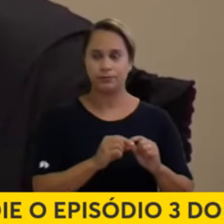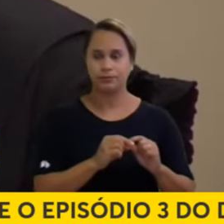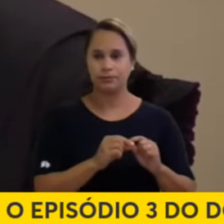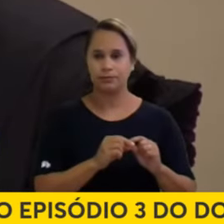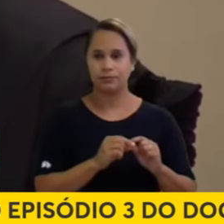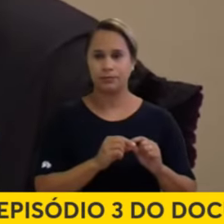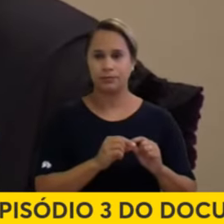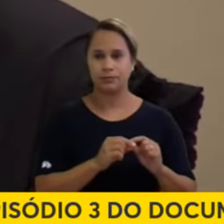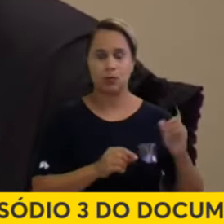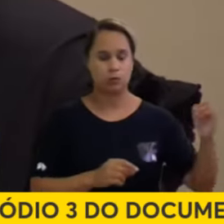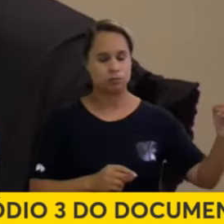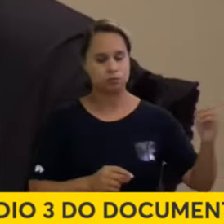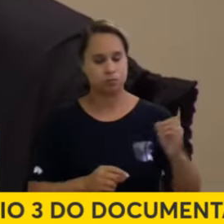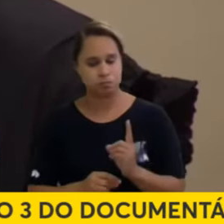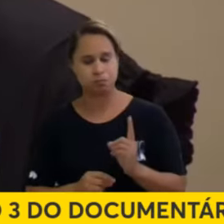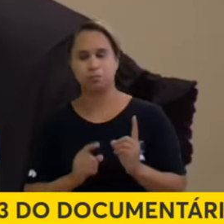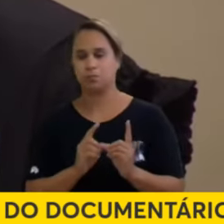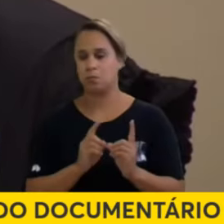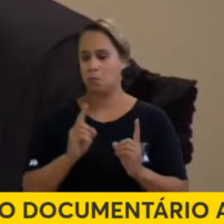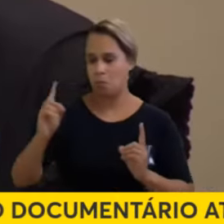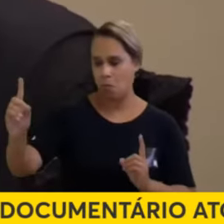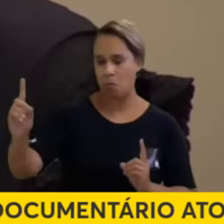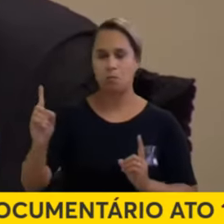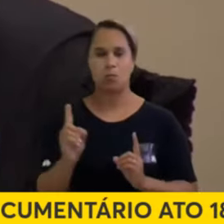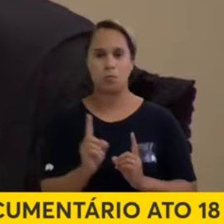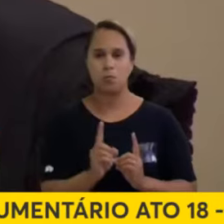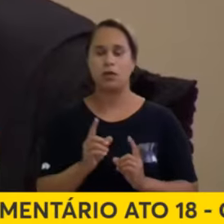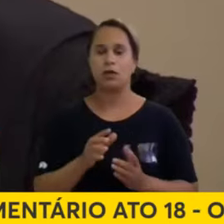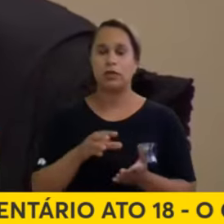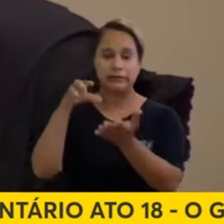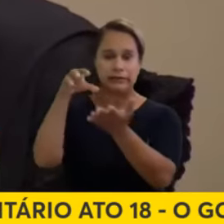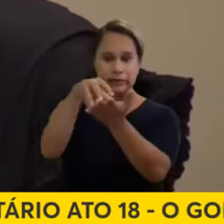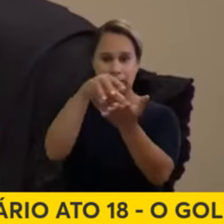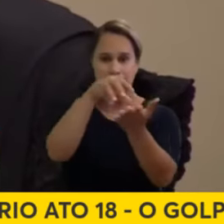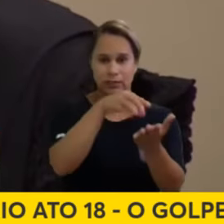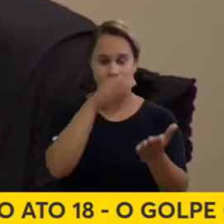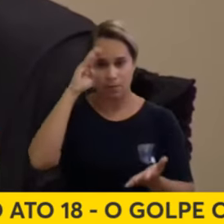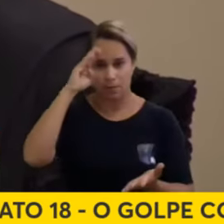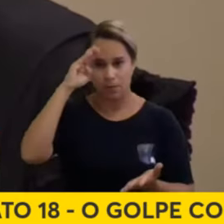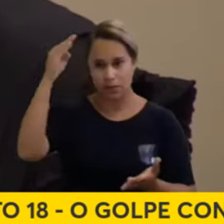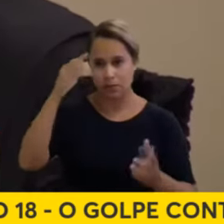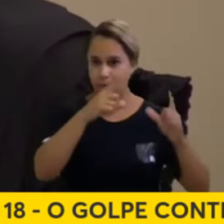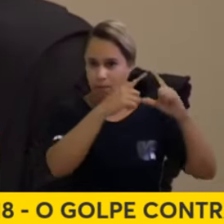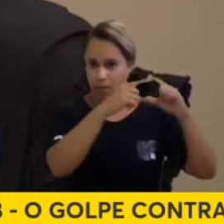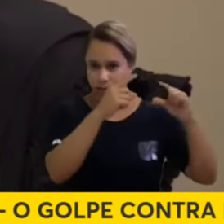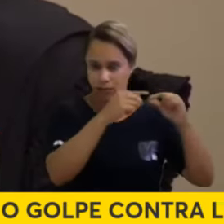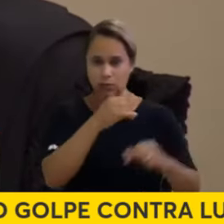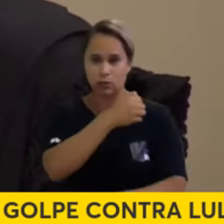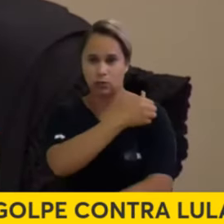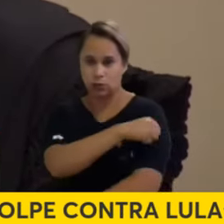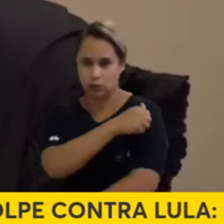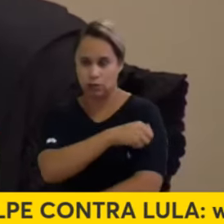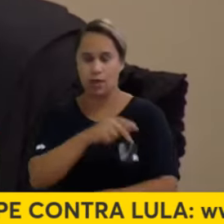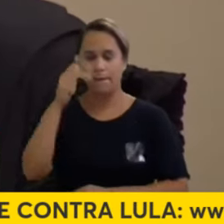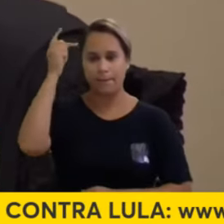maioria entre os principais centros nacionais Brasília Rio de Janeiro e São Paulo com algum exclusões a outras cidades e